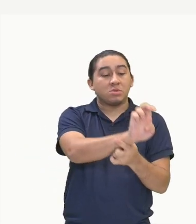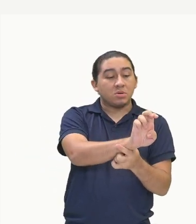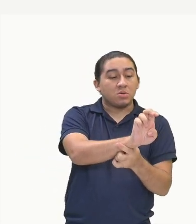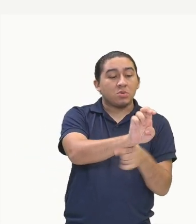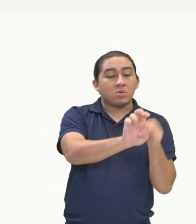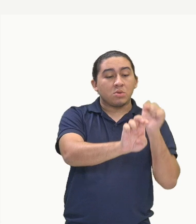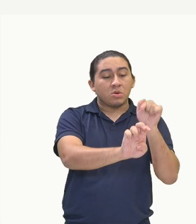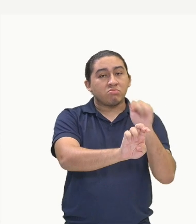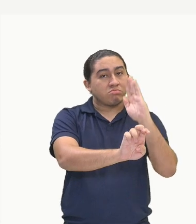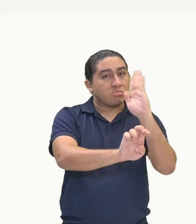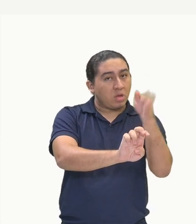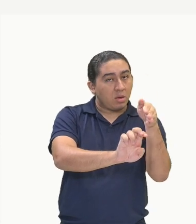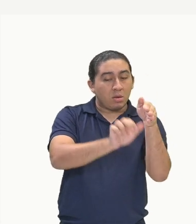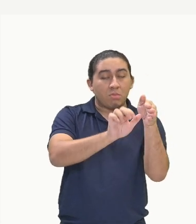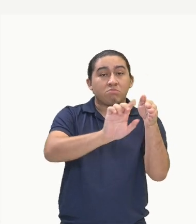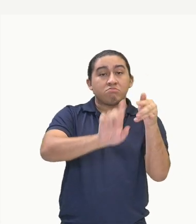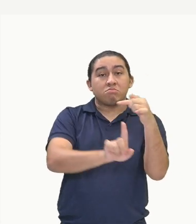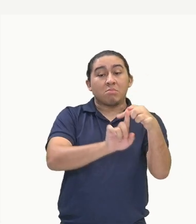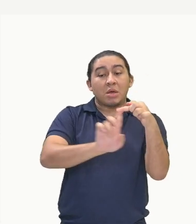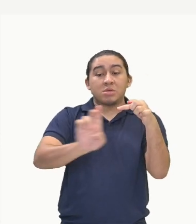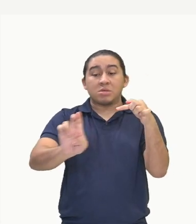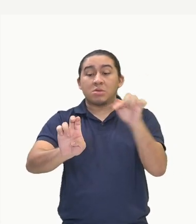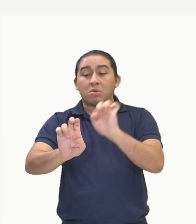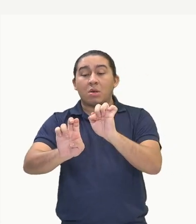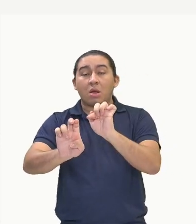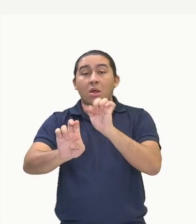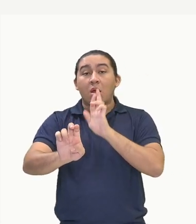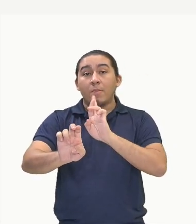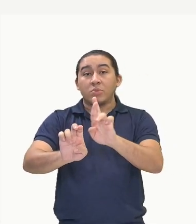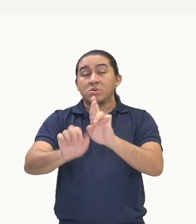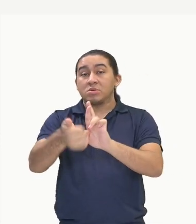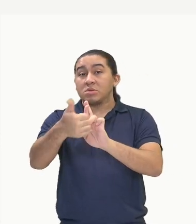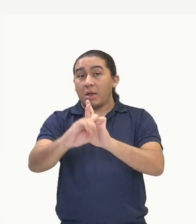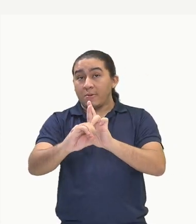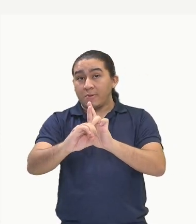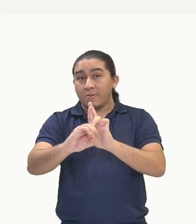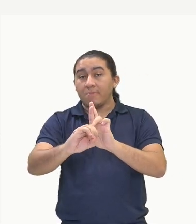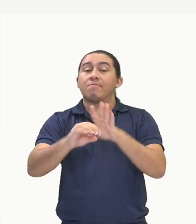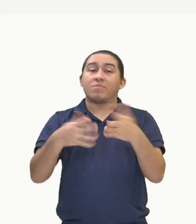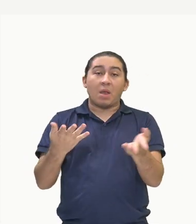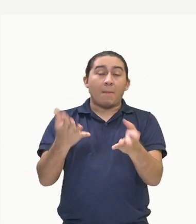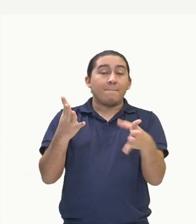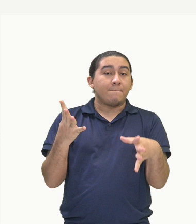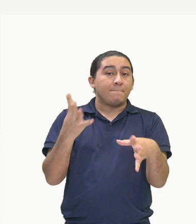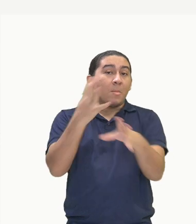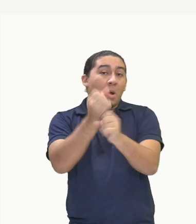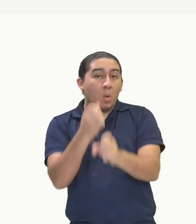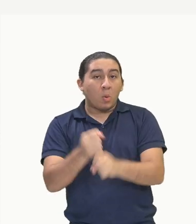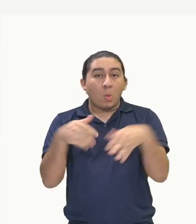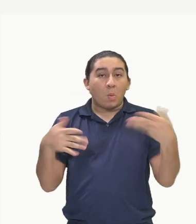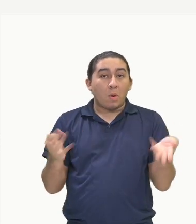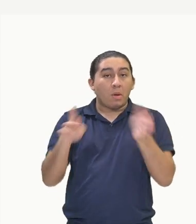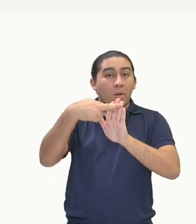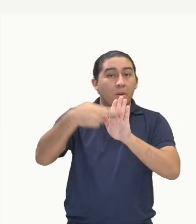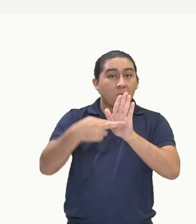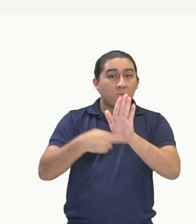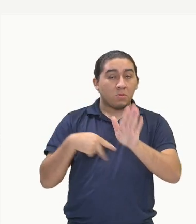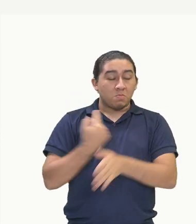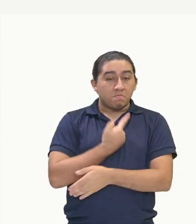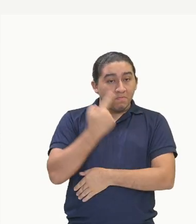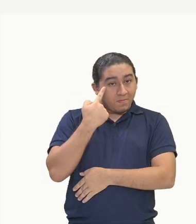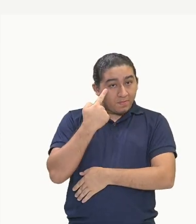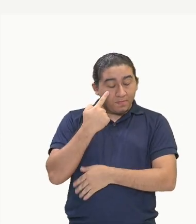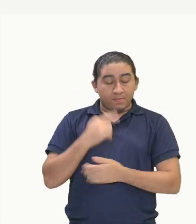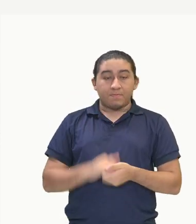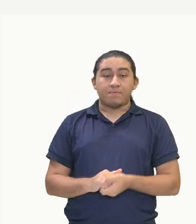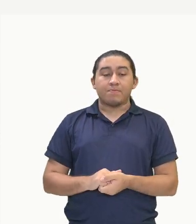Ora, vai ser 10, certo? Como que a gente faz isso matematicamente? Qual é a regrinha que a gente acabou de fazer?